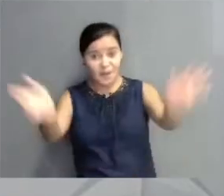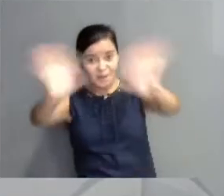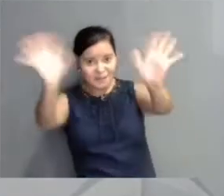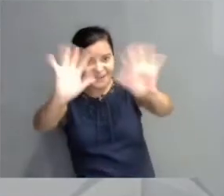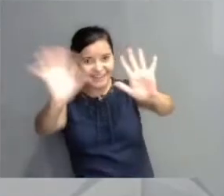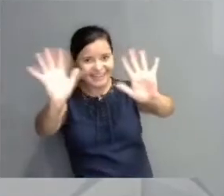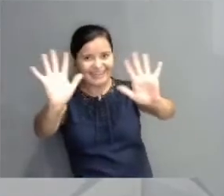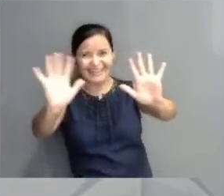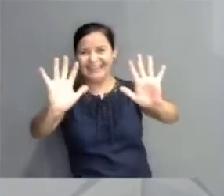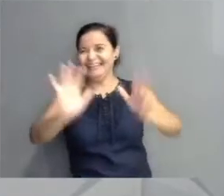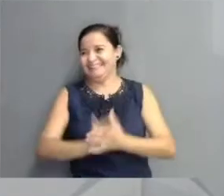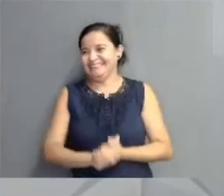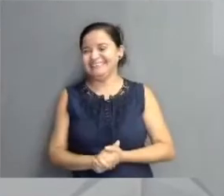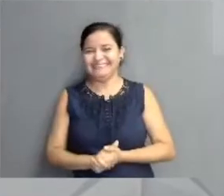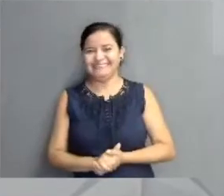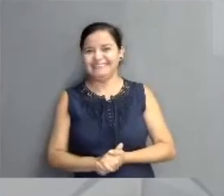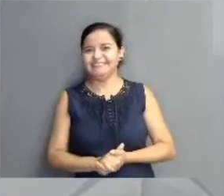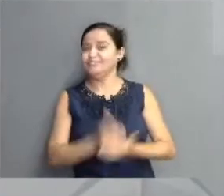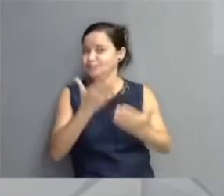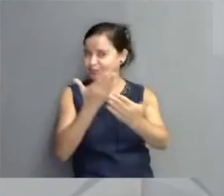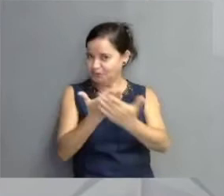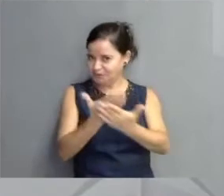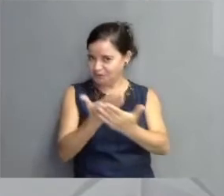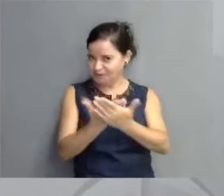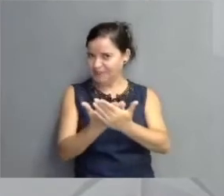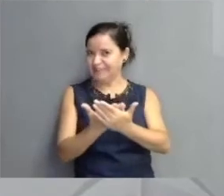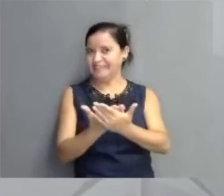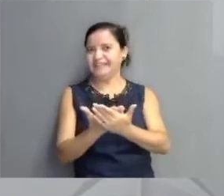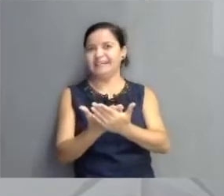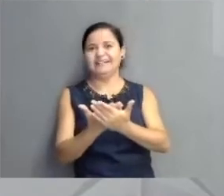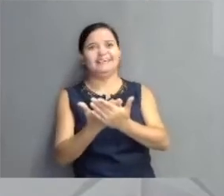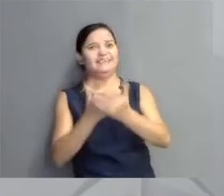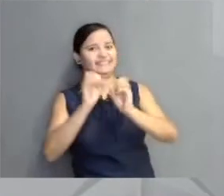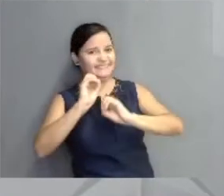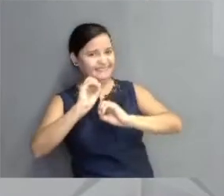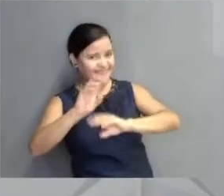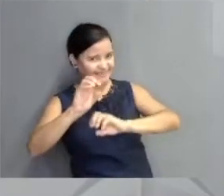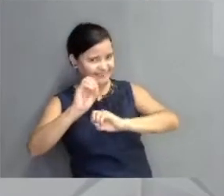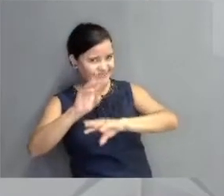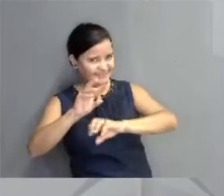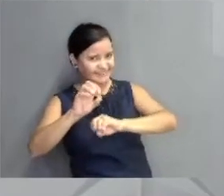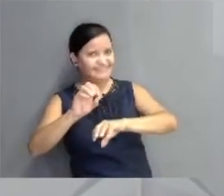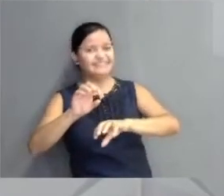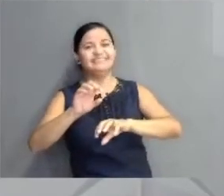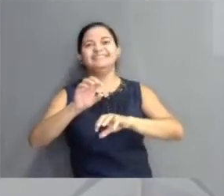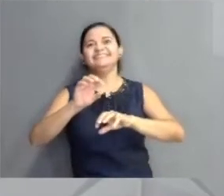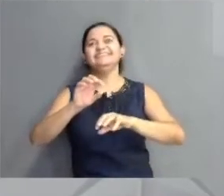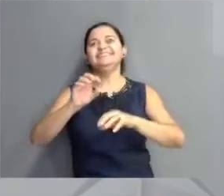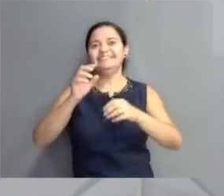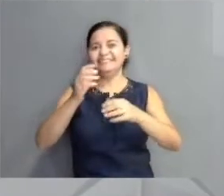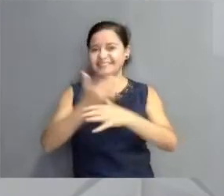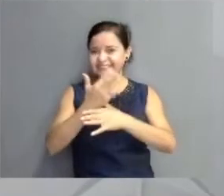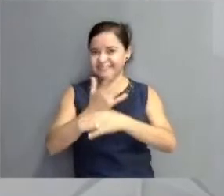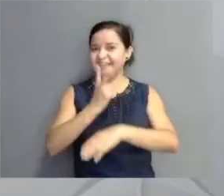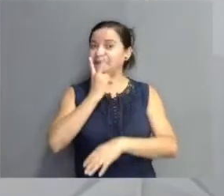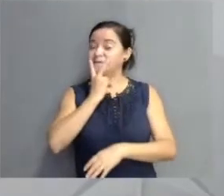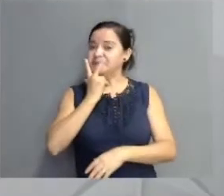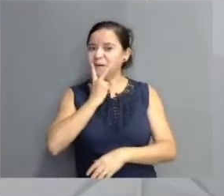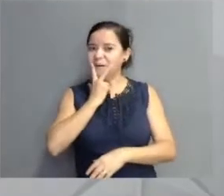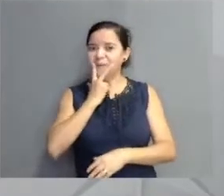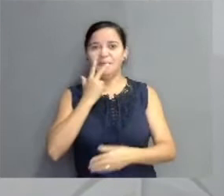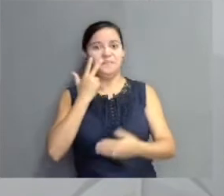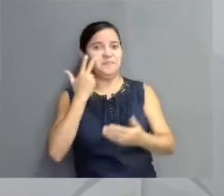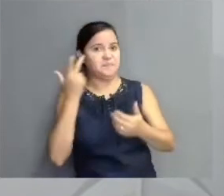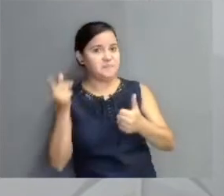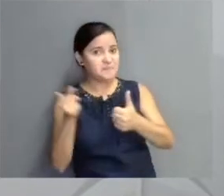Olá, amiguinho, olá, amiguinha, estudante da nossa rede municipal de ensino aqui de Vitória de Santo Antão. Essa é a nossa aula número